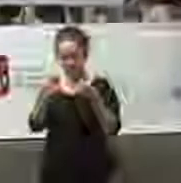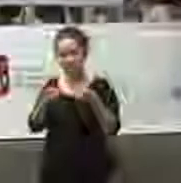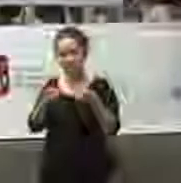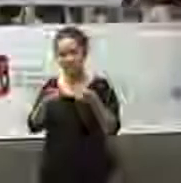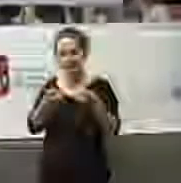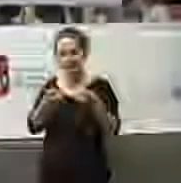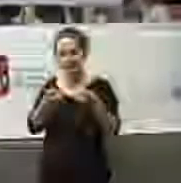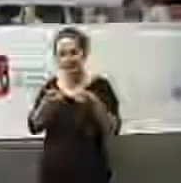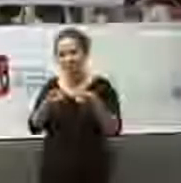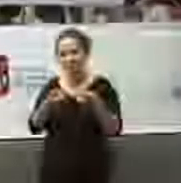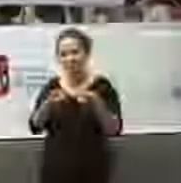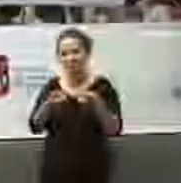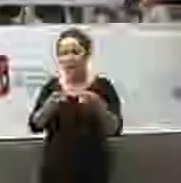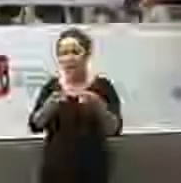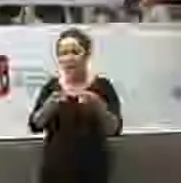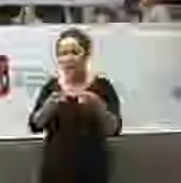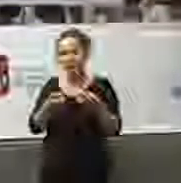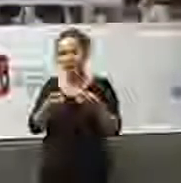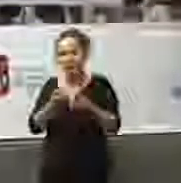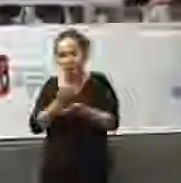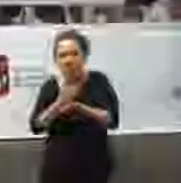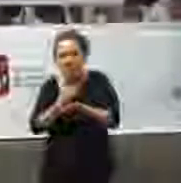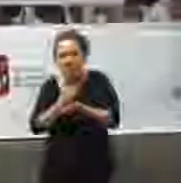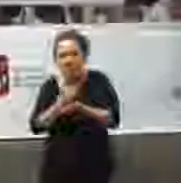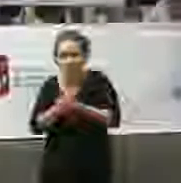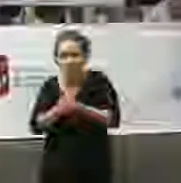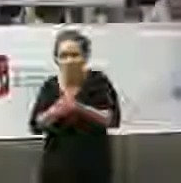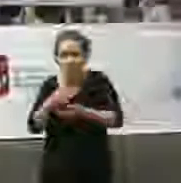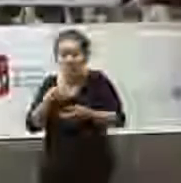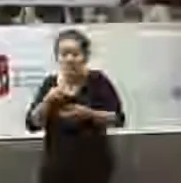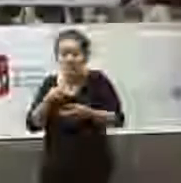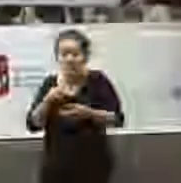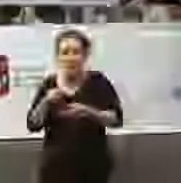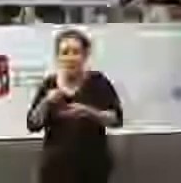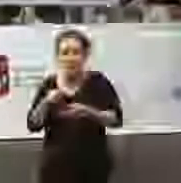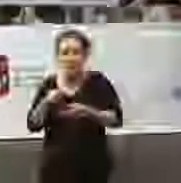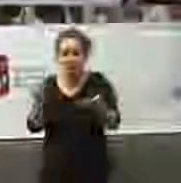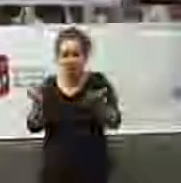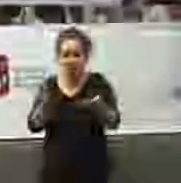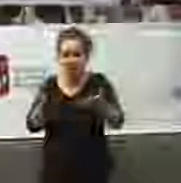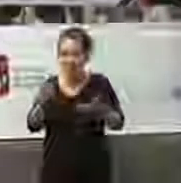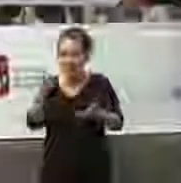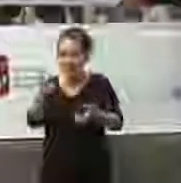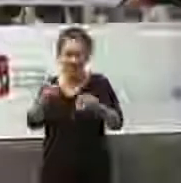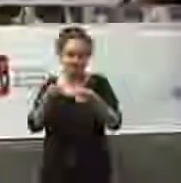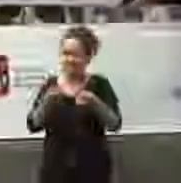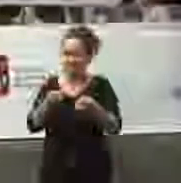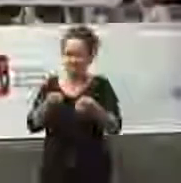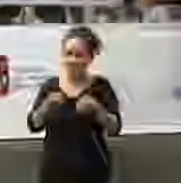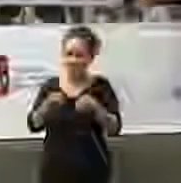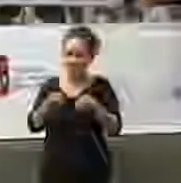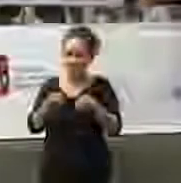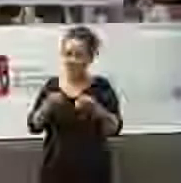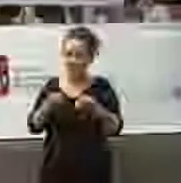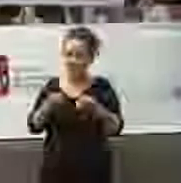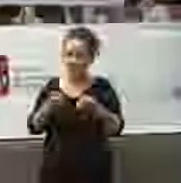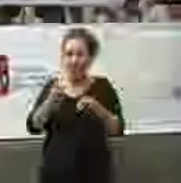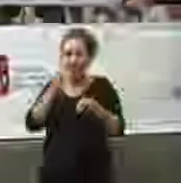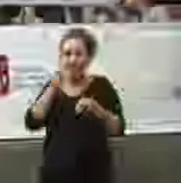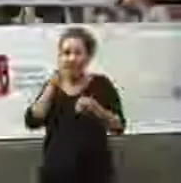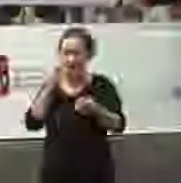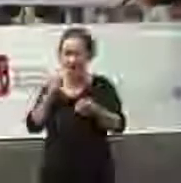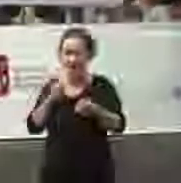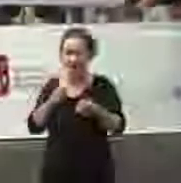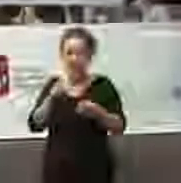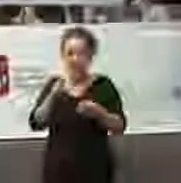algo que talvez não tivéssemos mudado nos dado conta naquele momento é mas a fala do lula que é